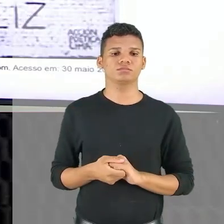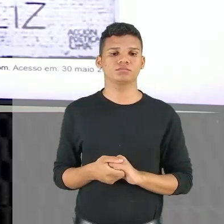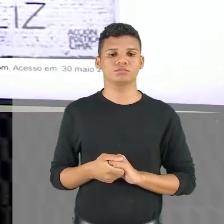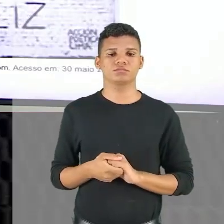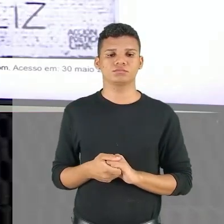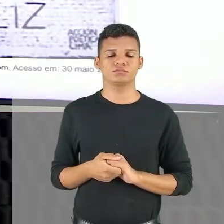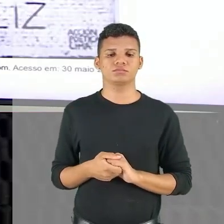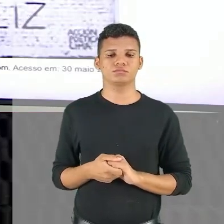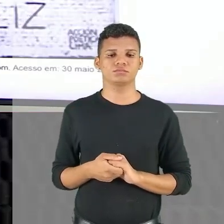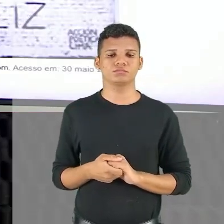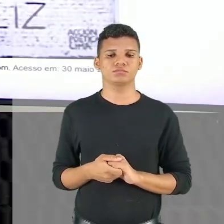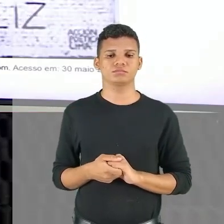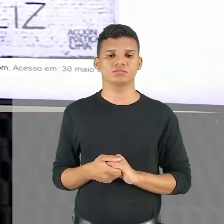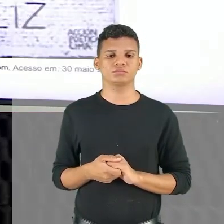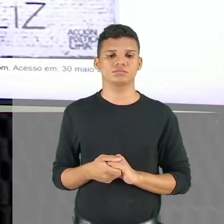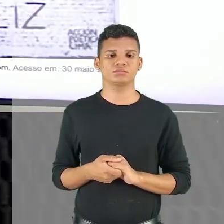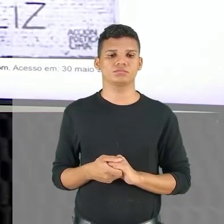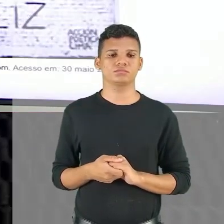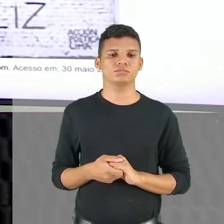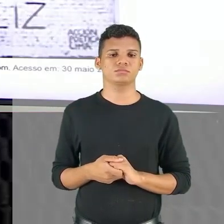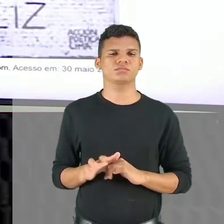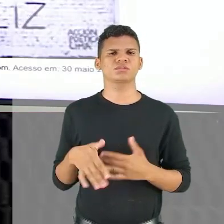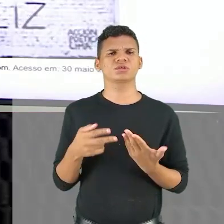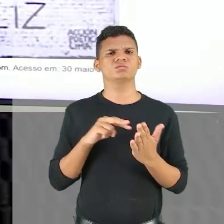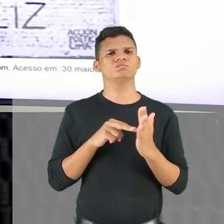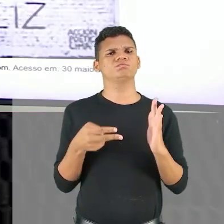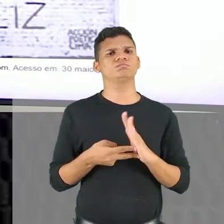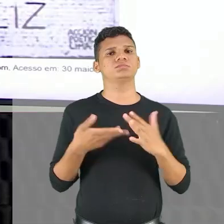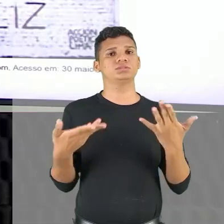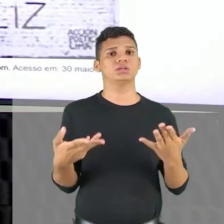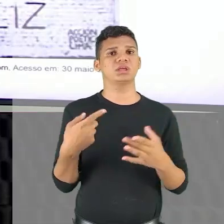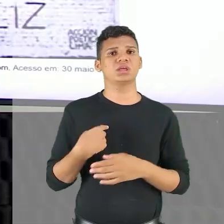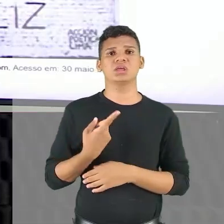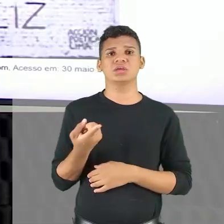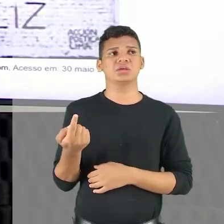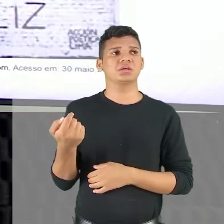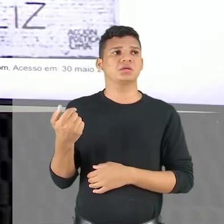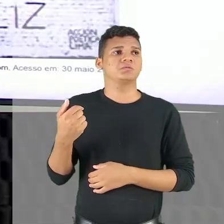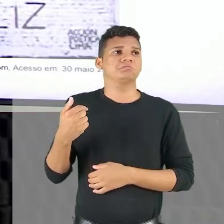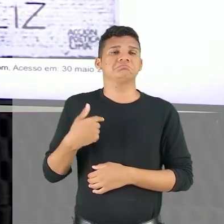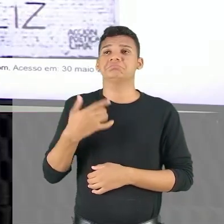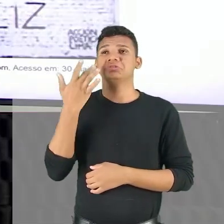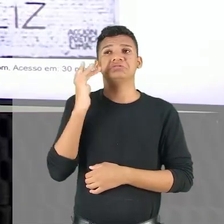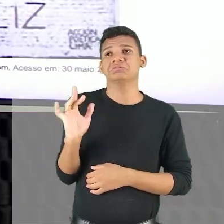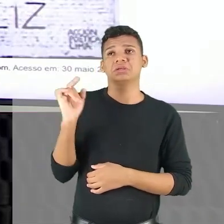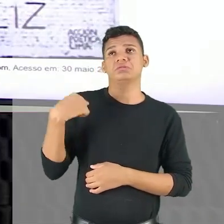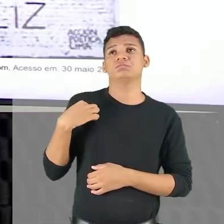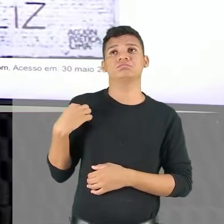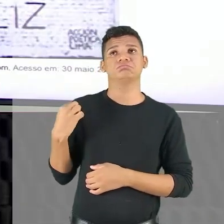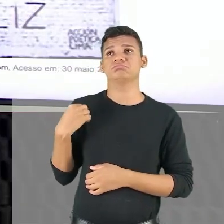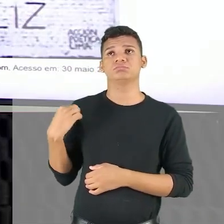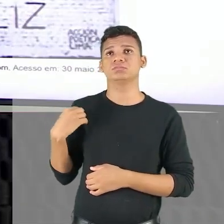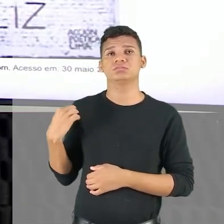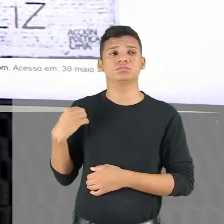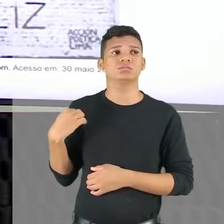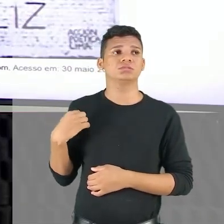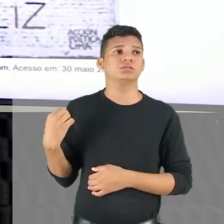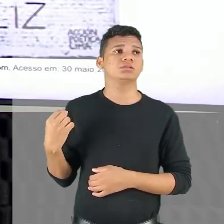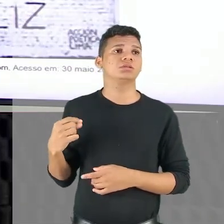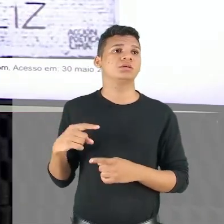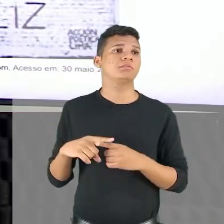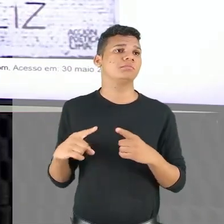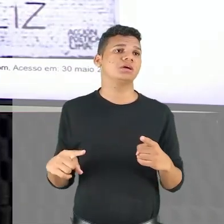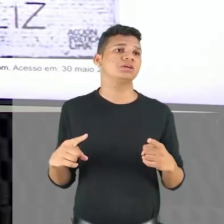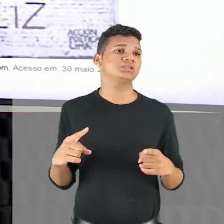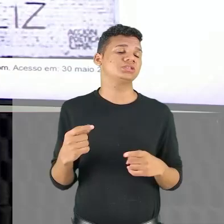que ponerme e me puse feliz. O que seria isso? Eu não soube o que vestir e me puse